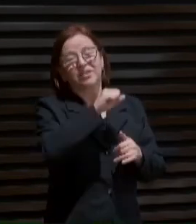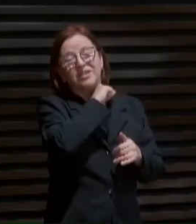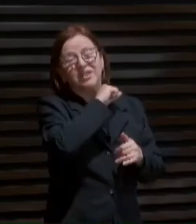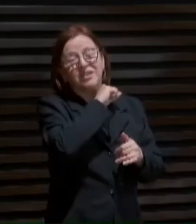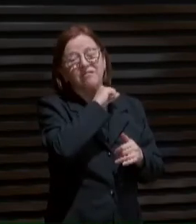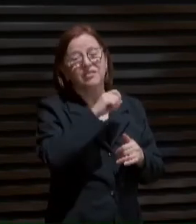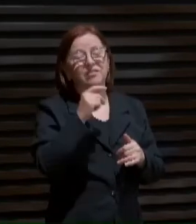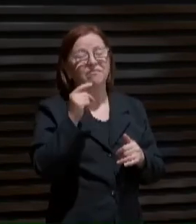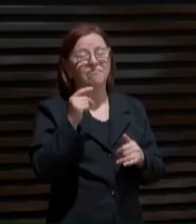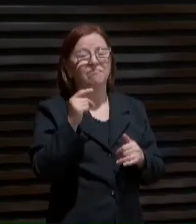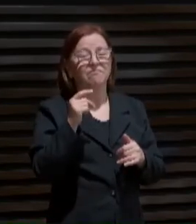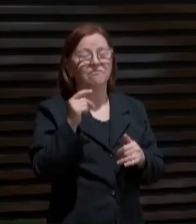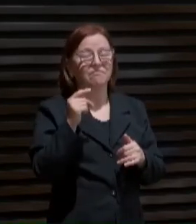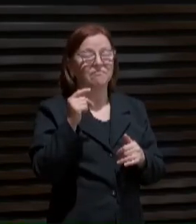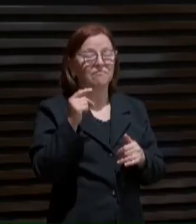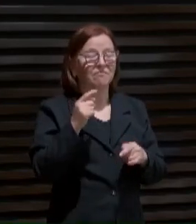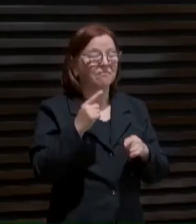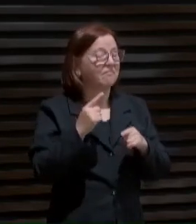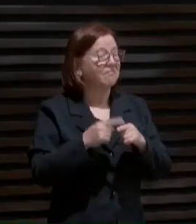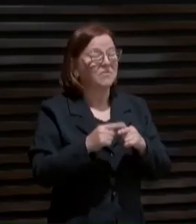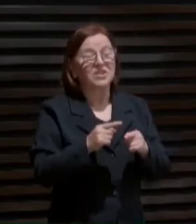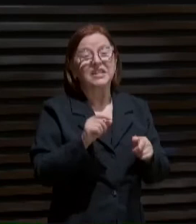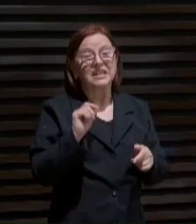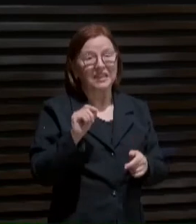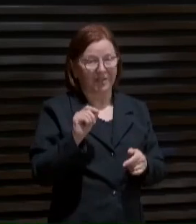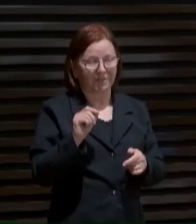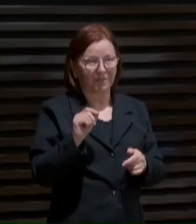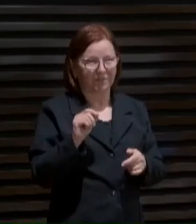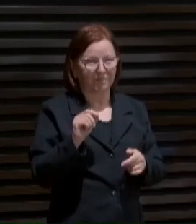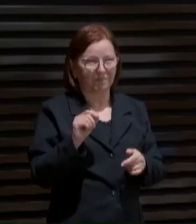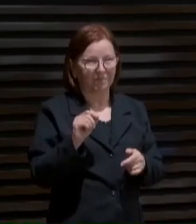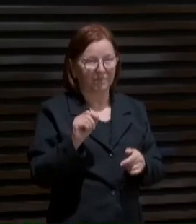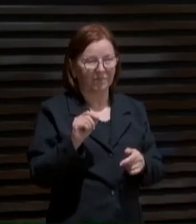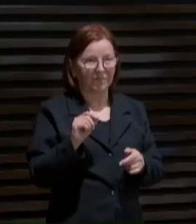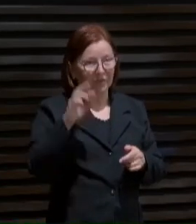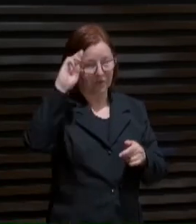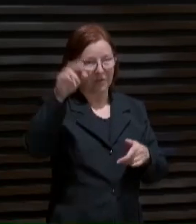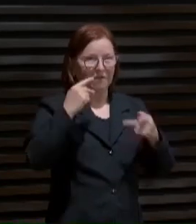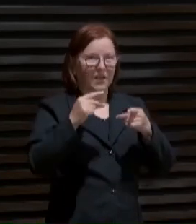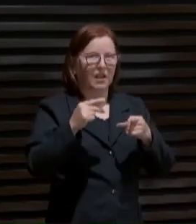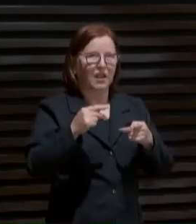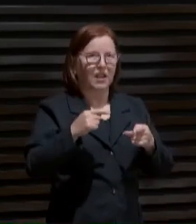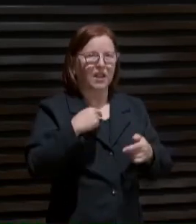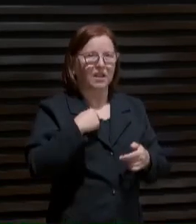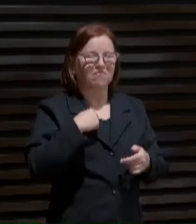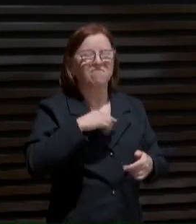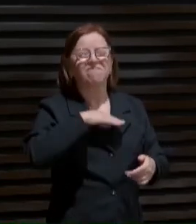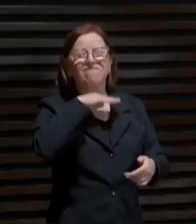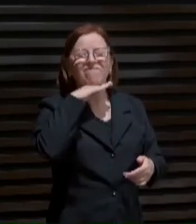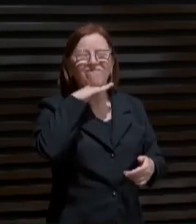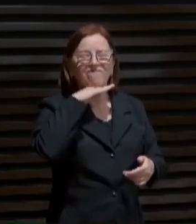e diz o senhor Estou farto dos holocaustos de carneiros e da gordura de animais cevados